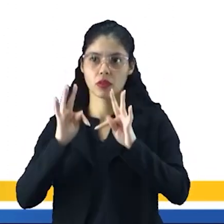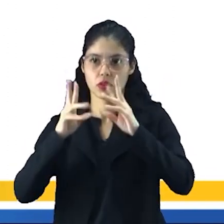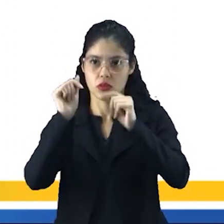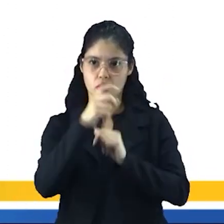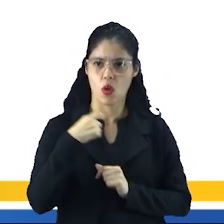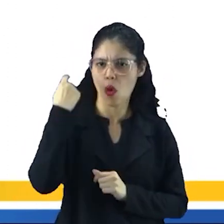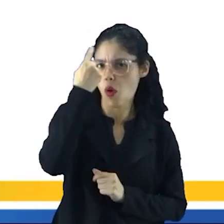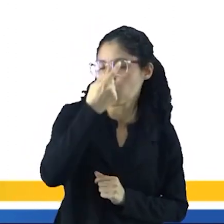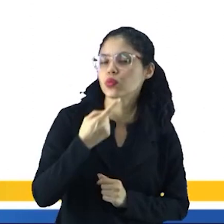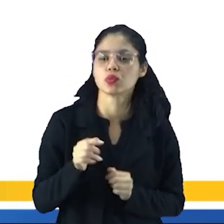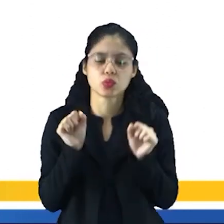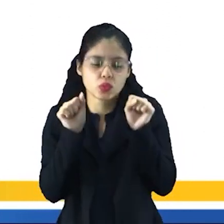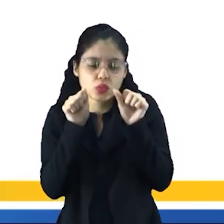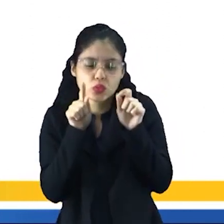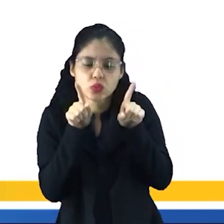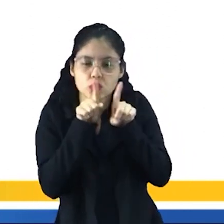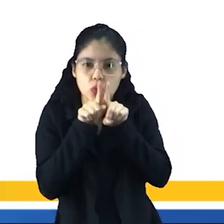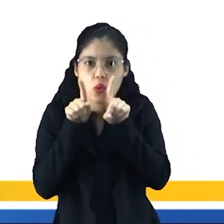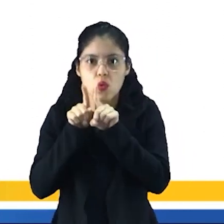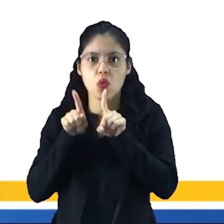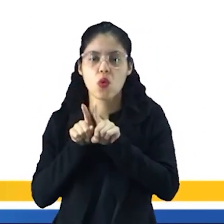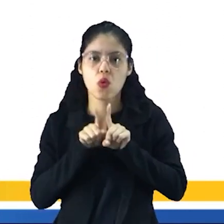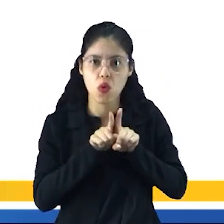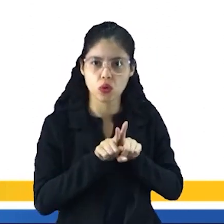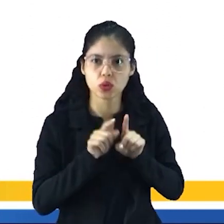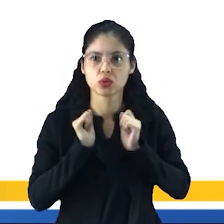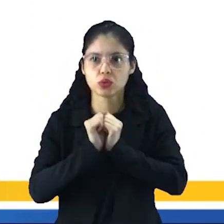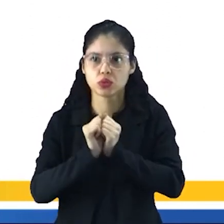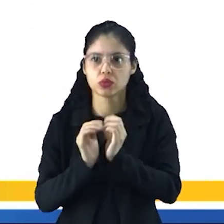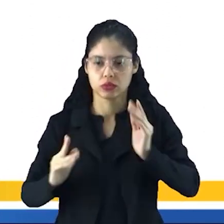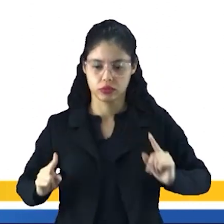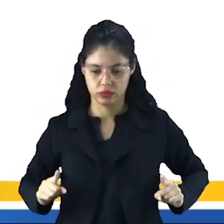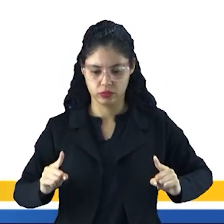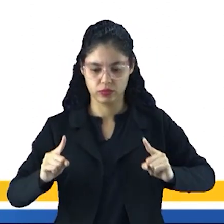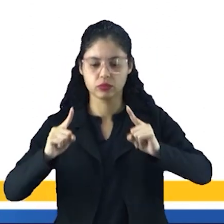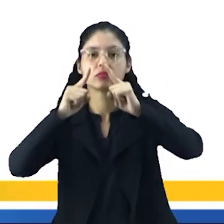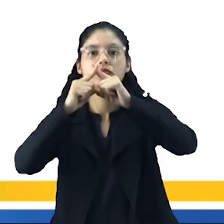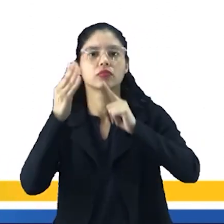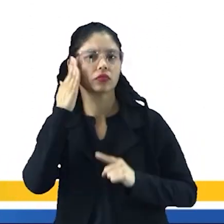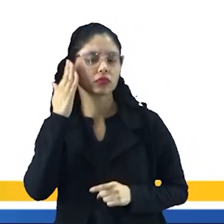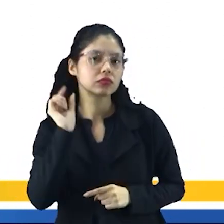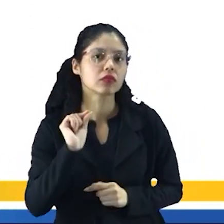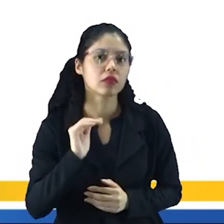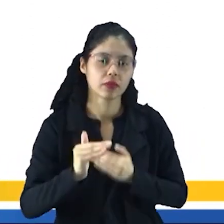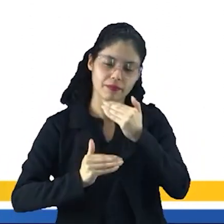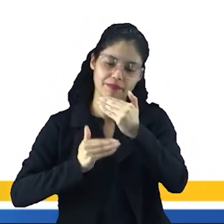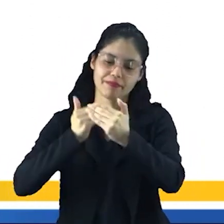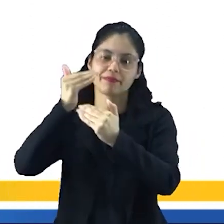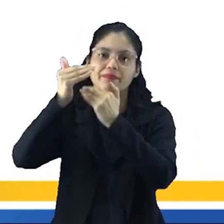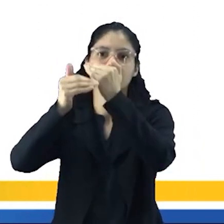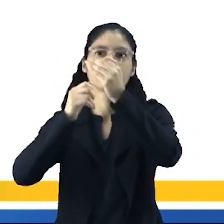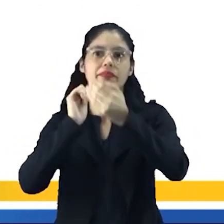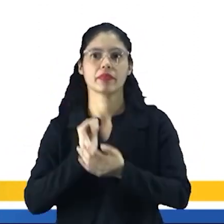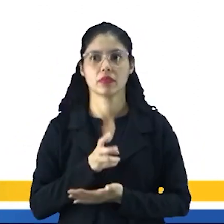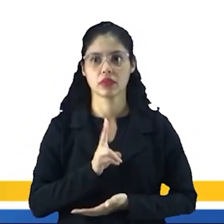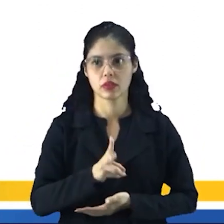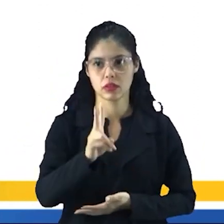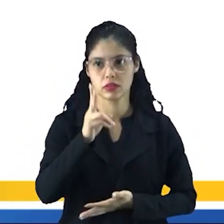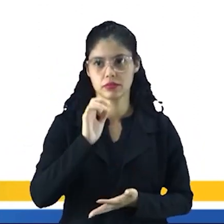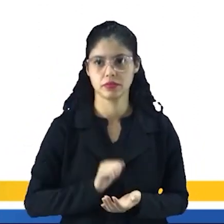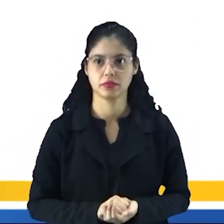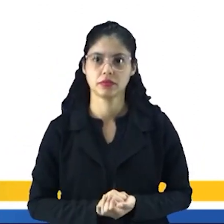quadro, rostos colados, um ao lado do outro, em pirâmide que se tende a se prolongar infinitamente,